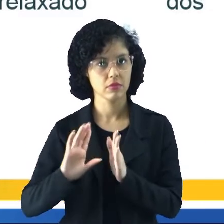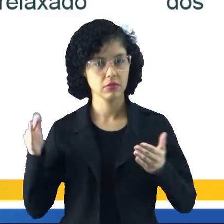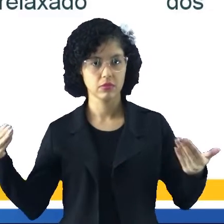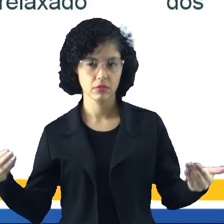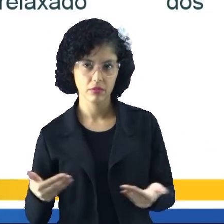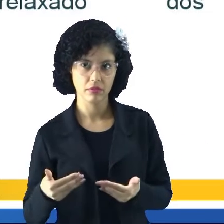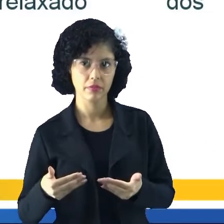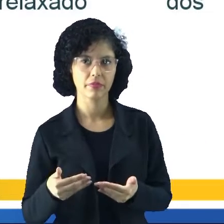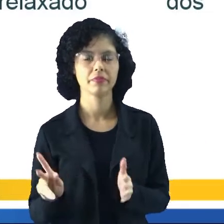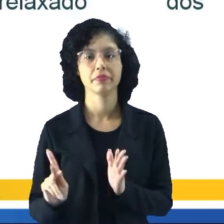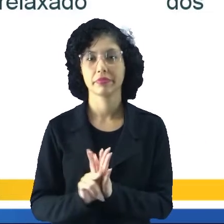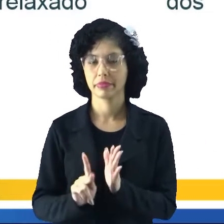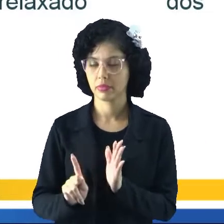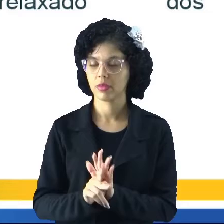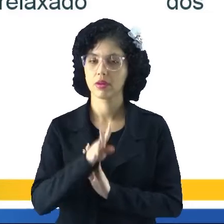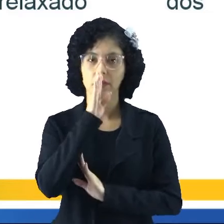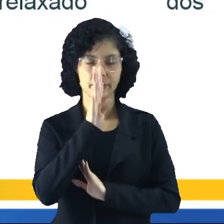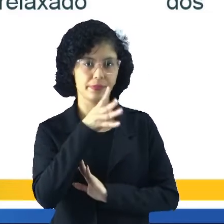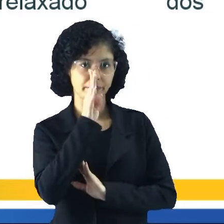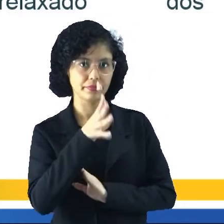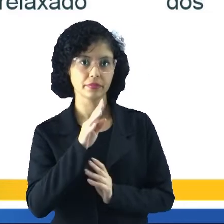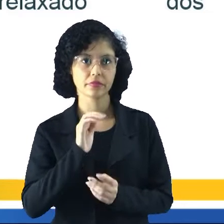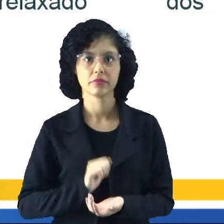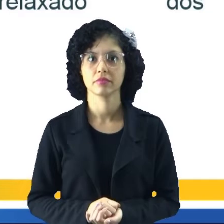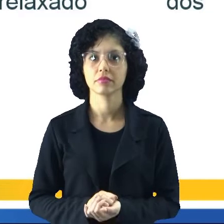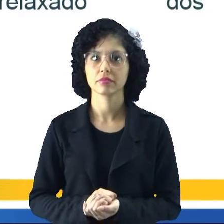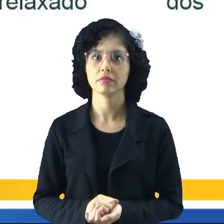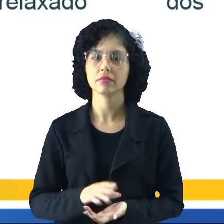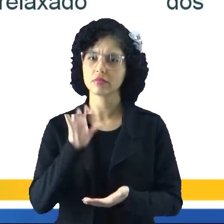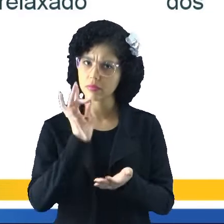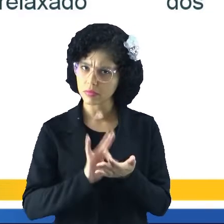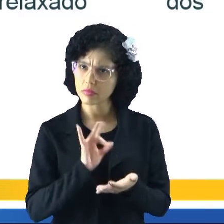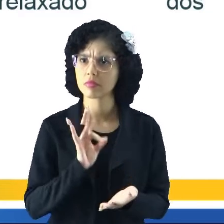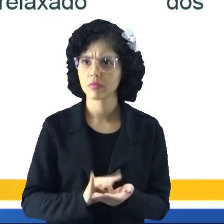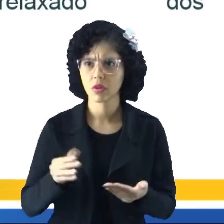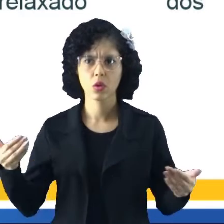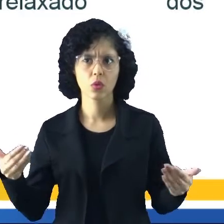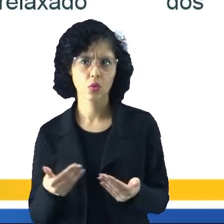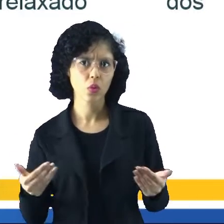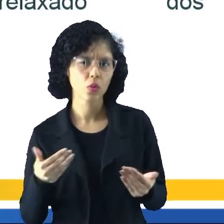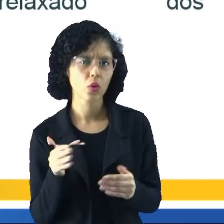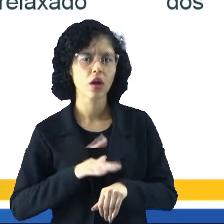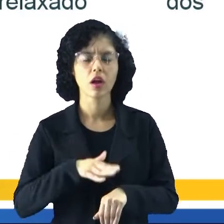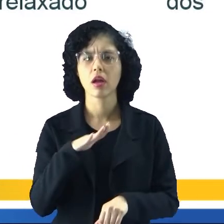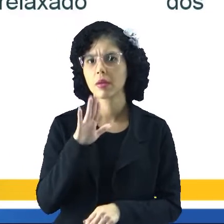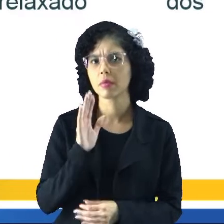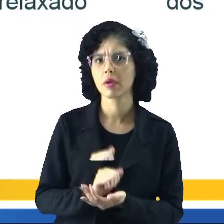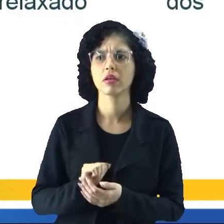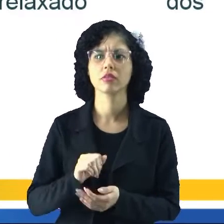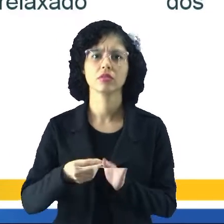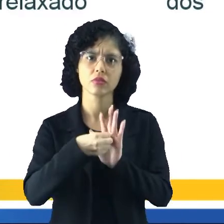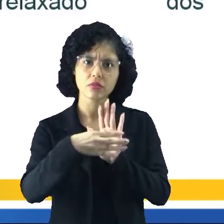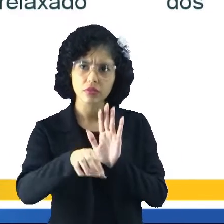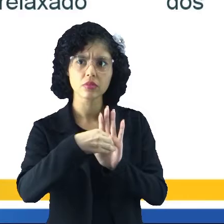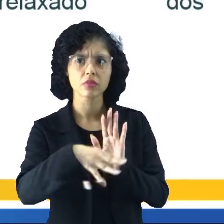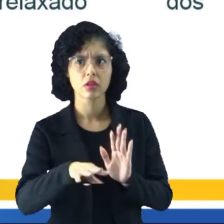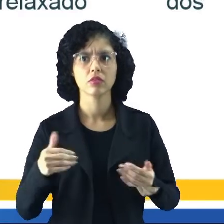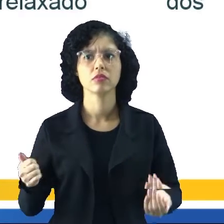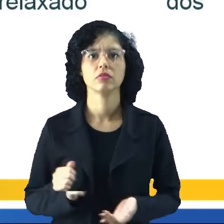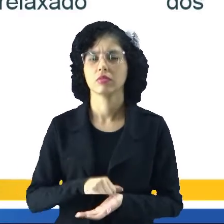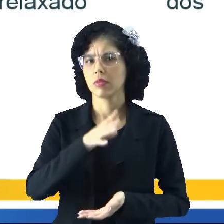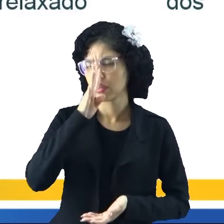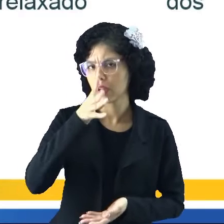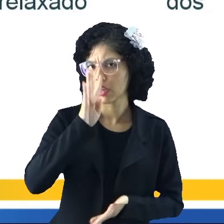agora, justamente nessa crítica ao fato de os duelos hoje serem mais no mundo virtual. Né? Aí há uma